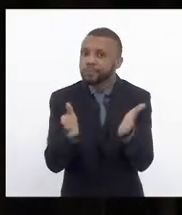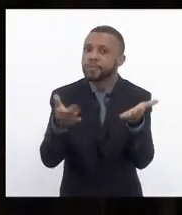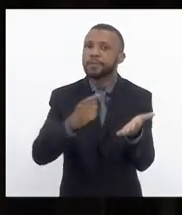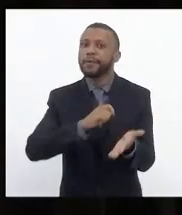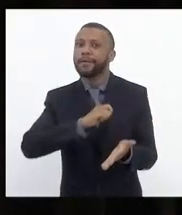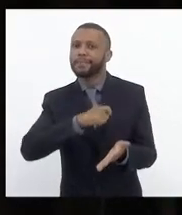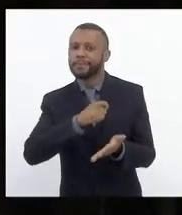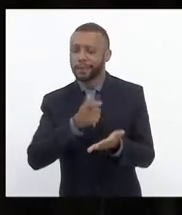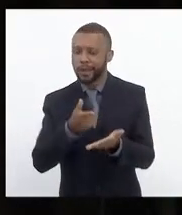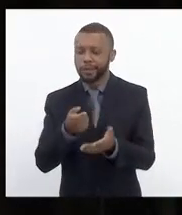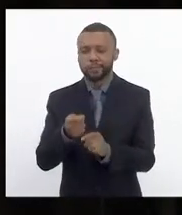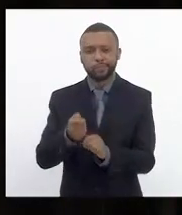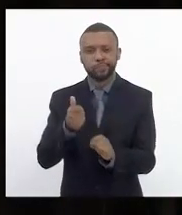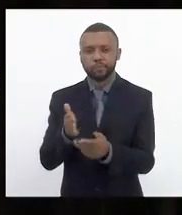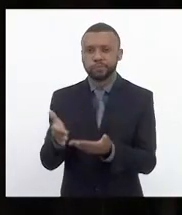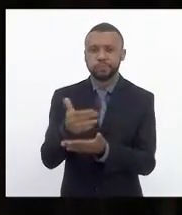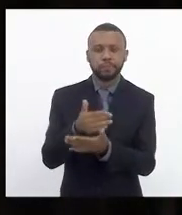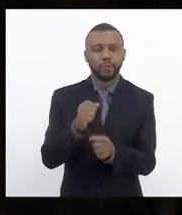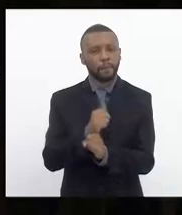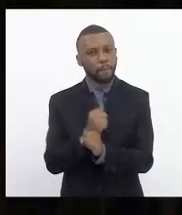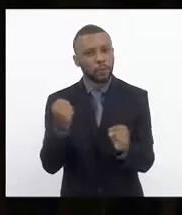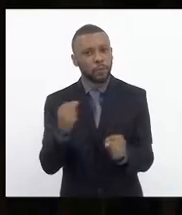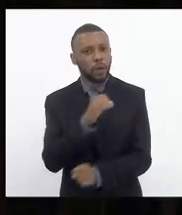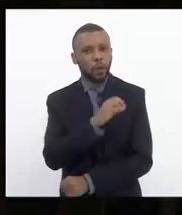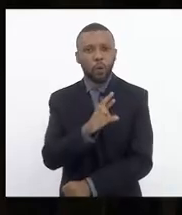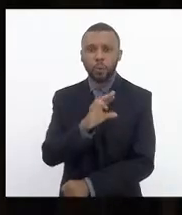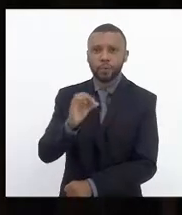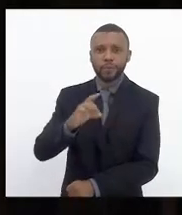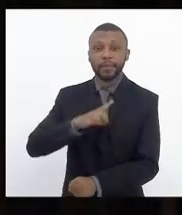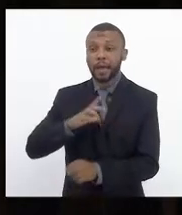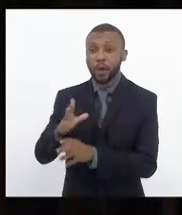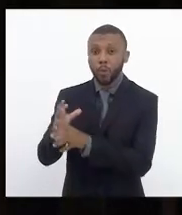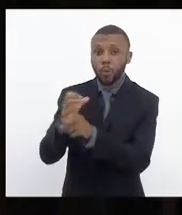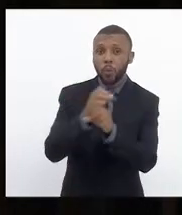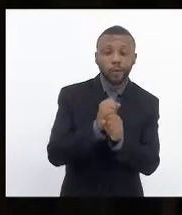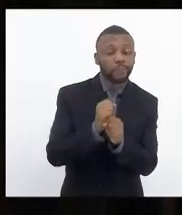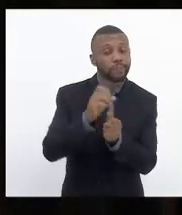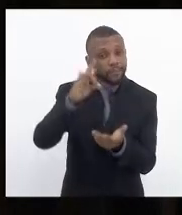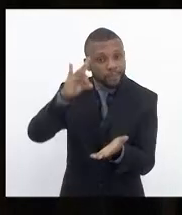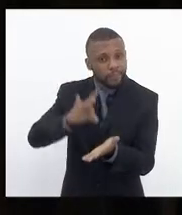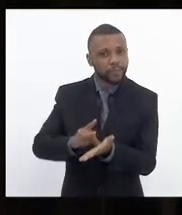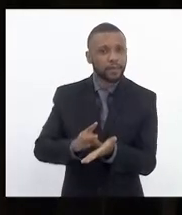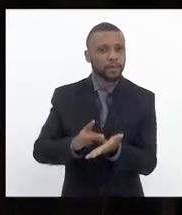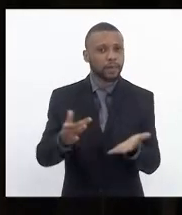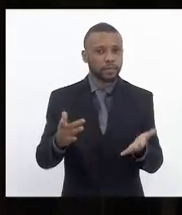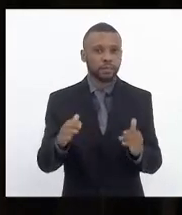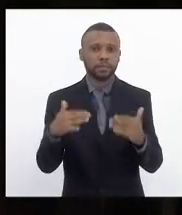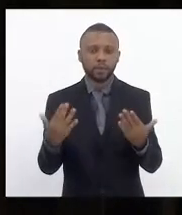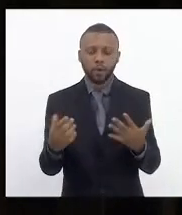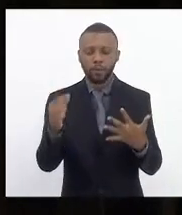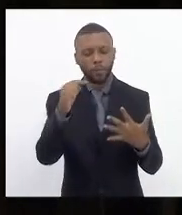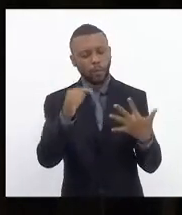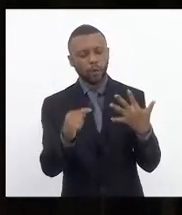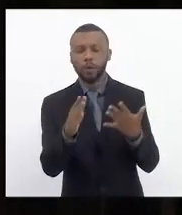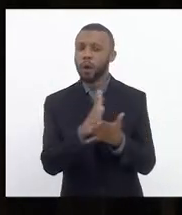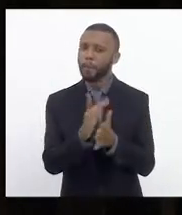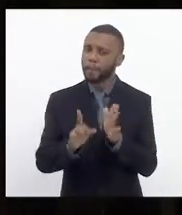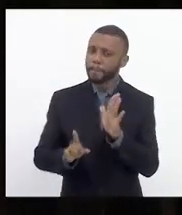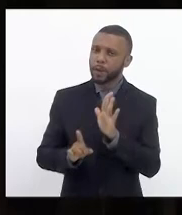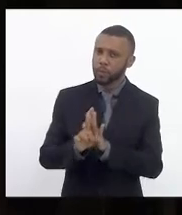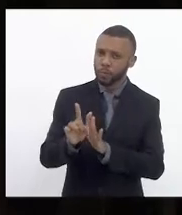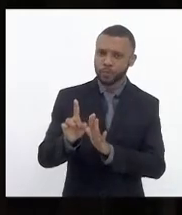que inviabilizam que o Estado do Rio de Janeiro tem a receita real Então essas são algumas perguntas